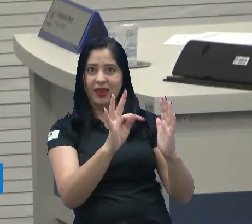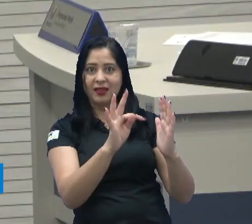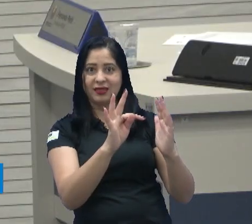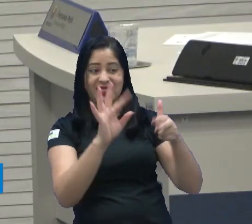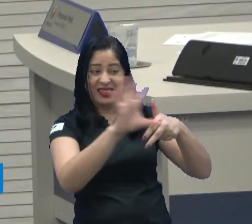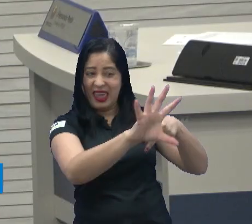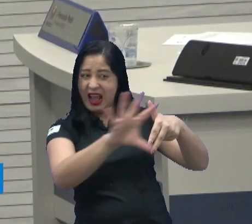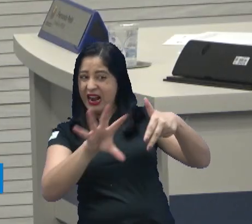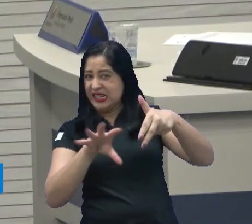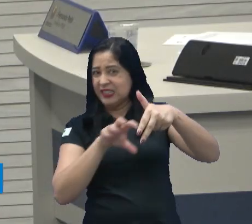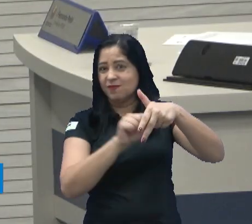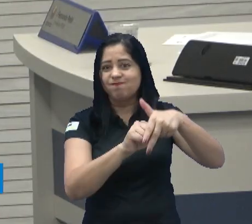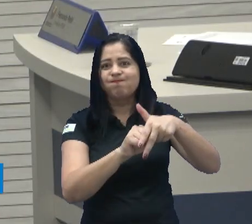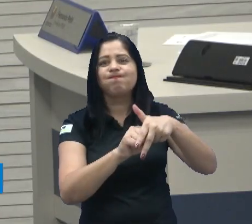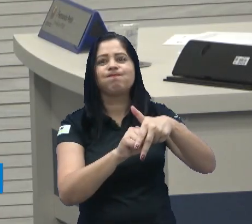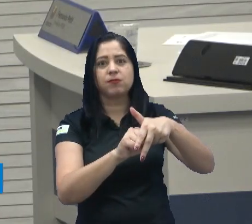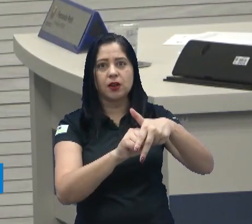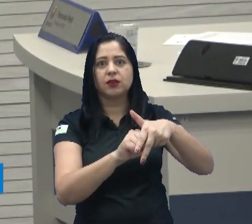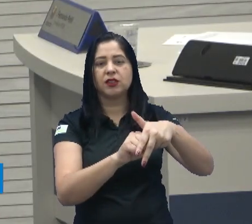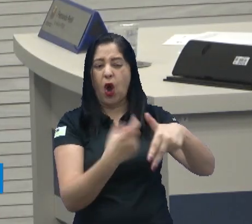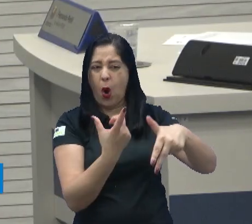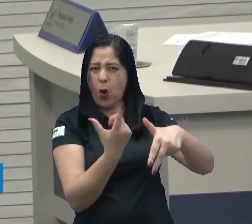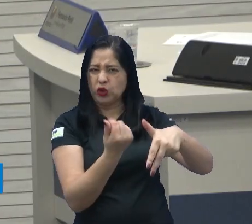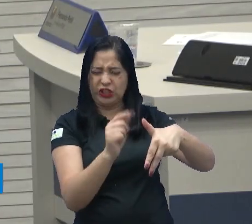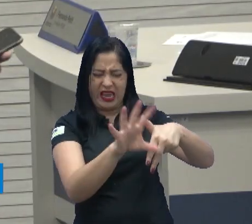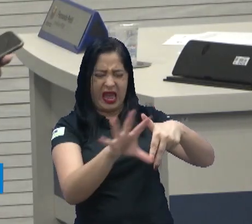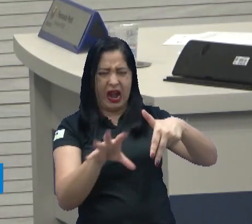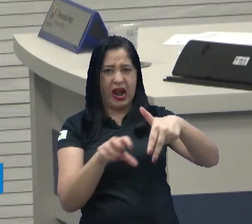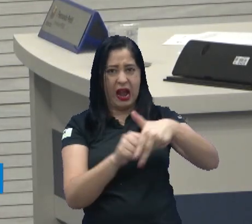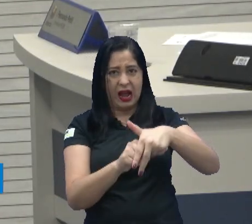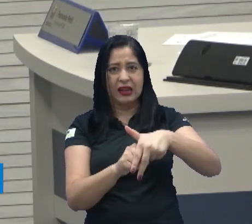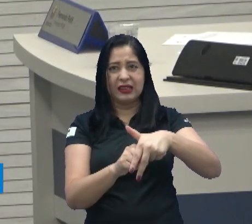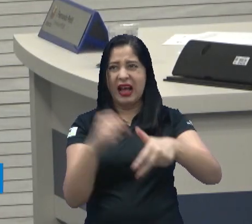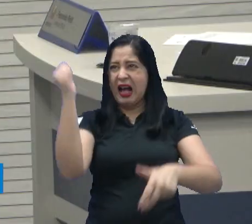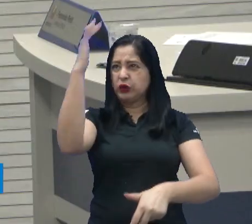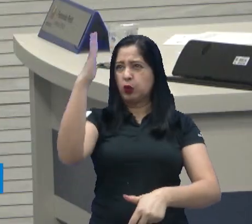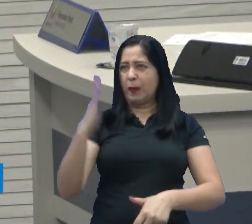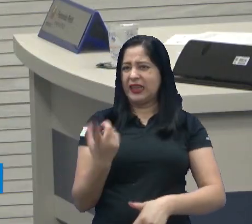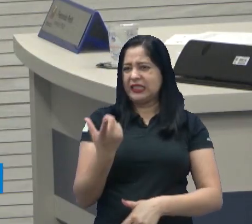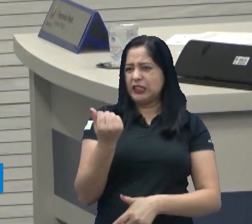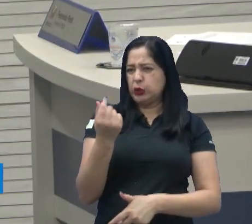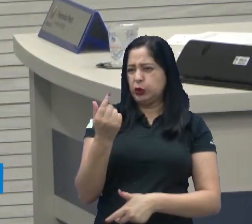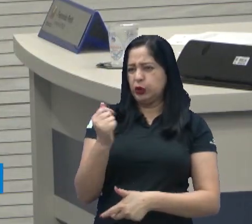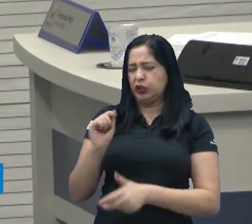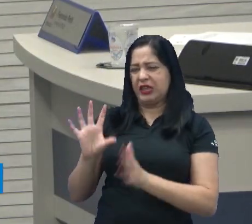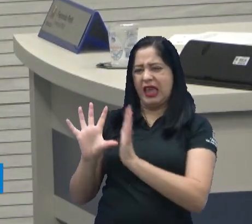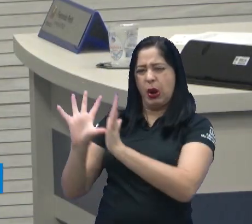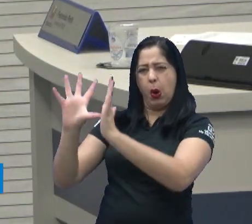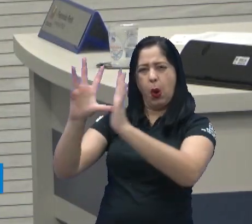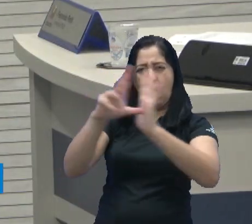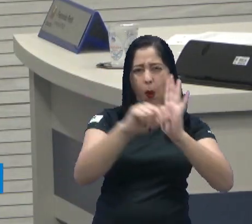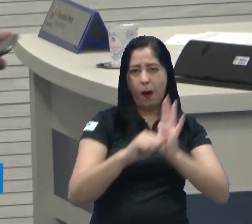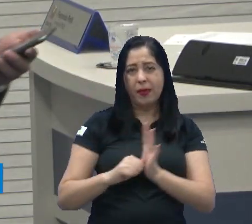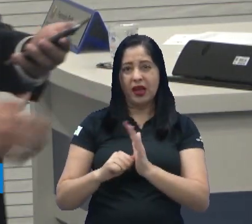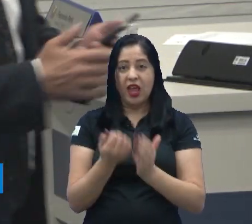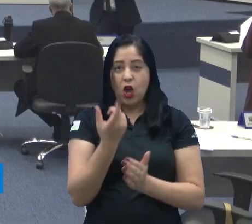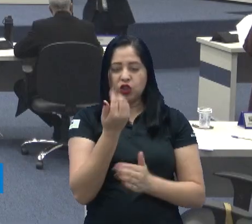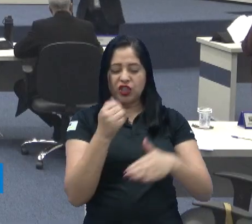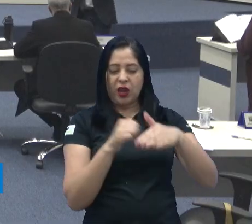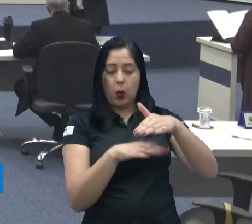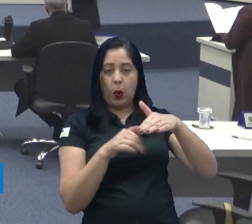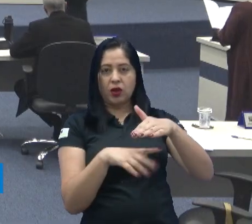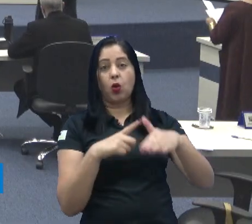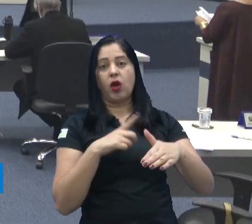o PT fez, roubou o país e, obviamente, está com caixa para fazer campanha aí por muitos e muitos anos.